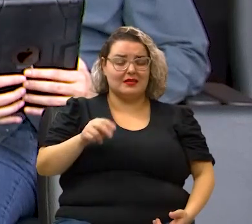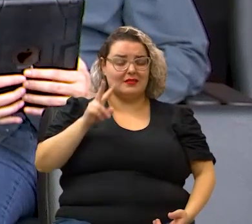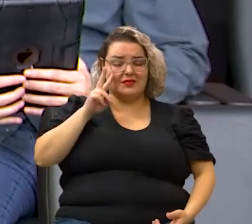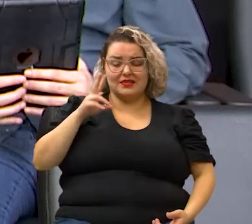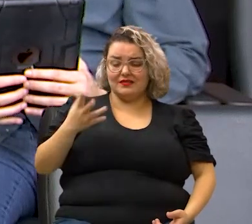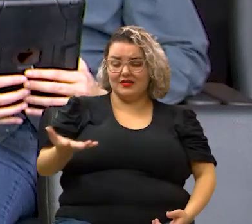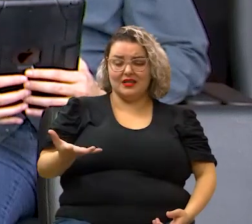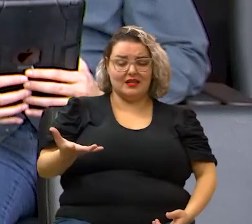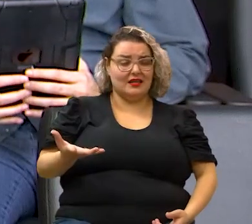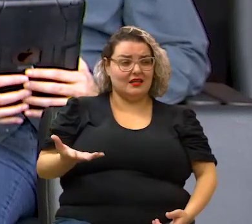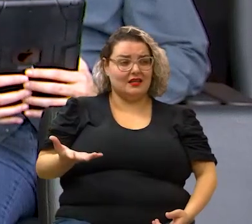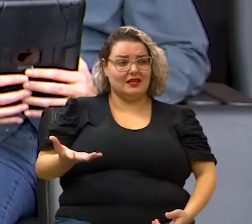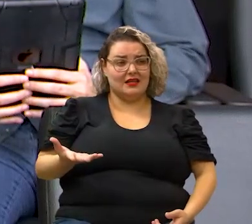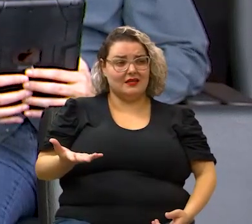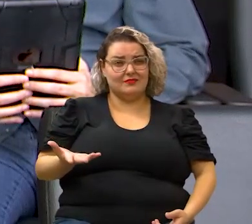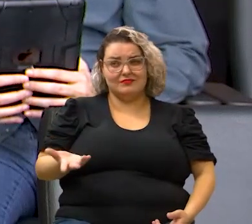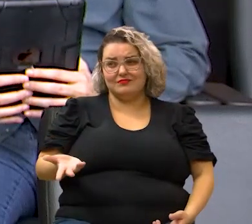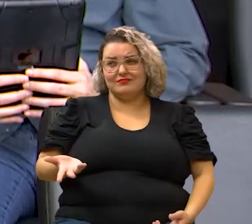total,